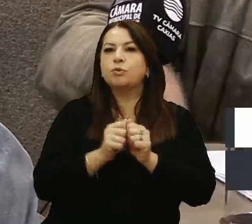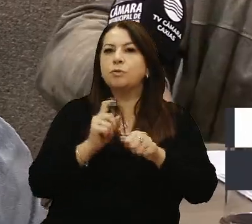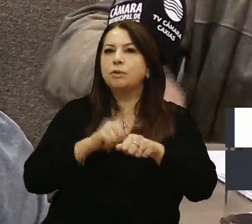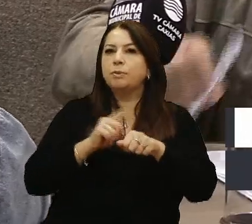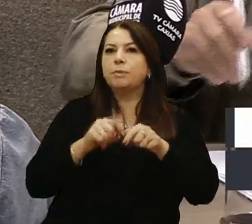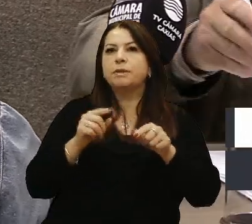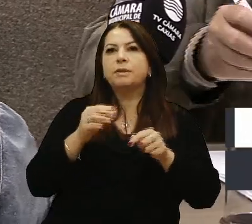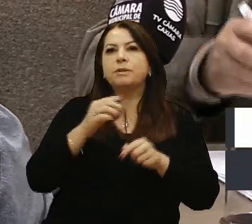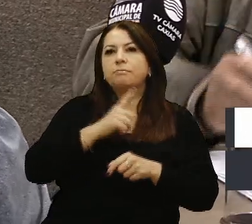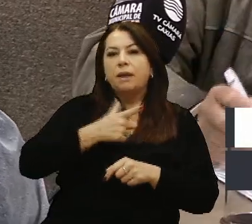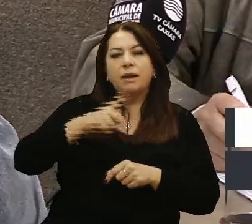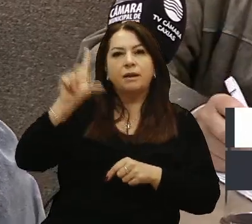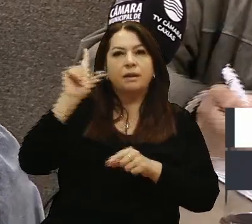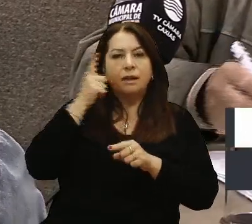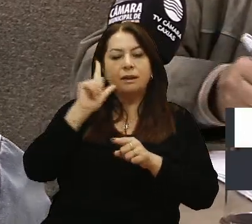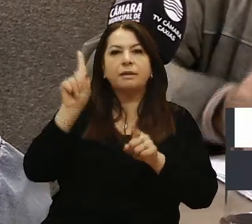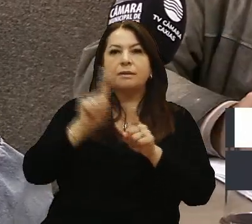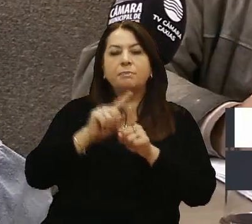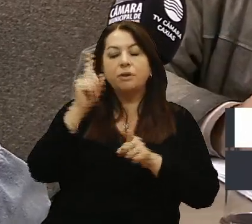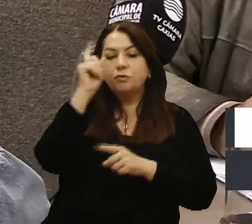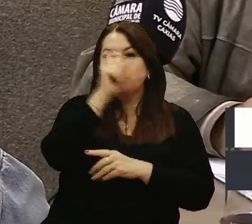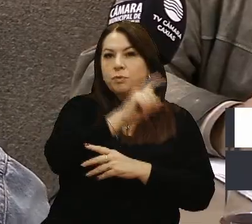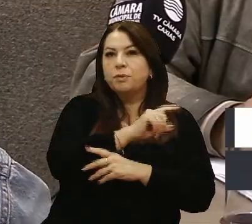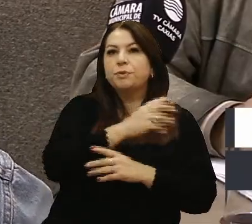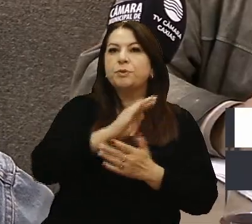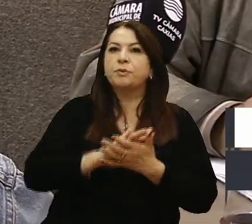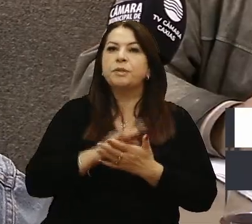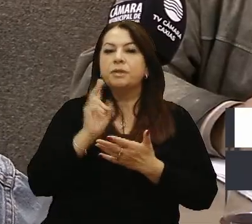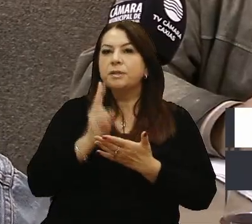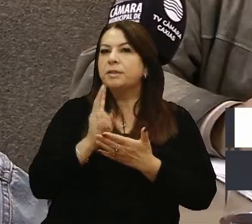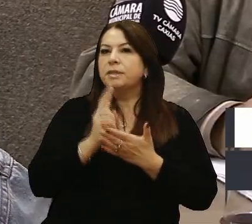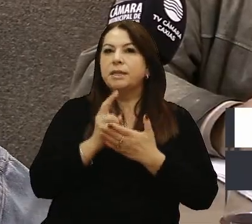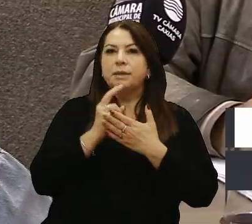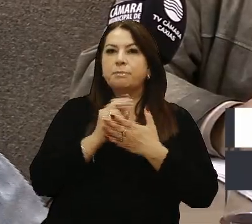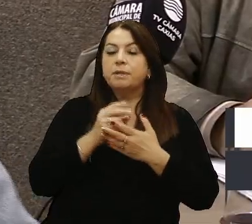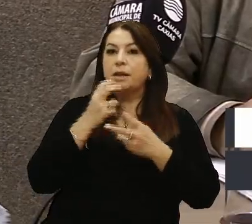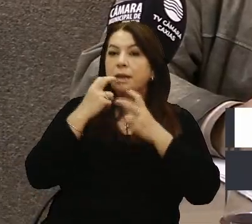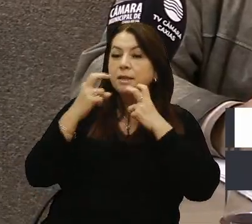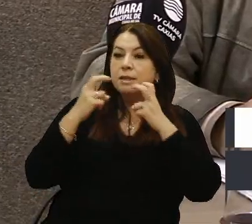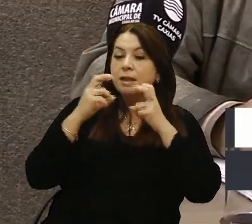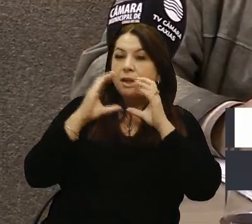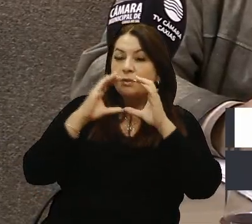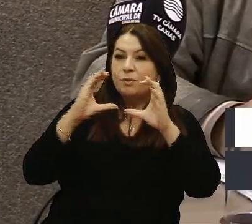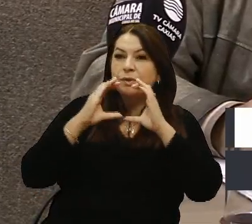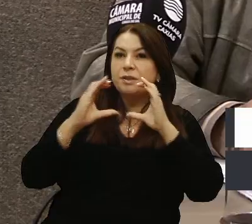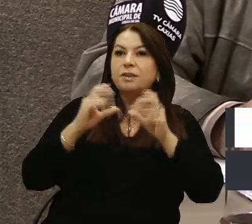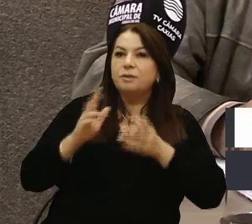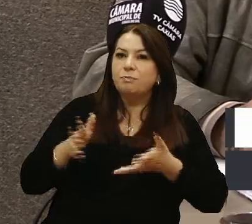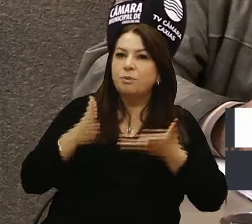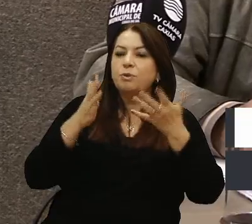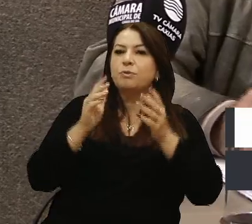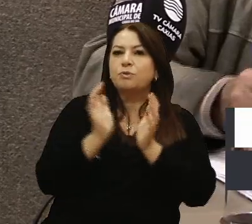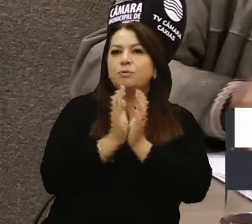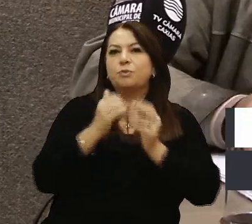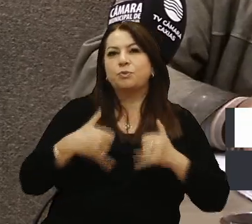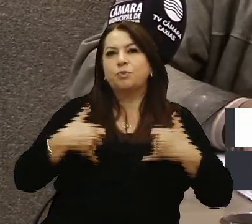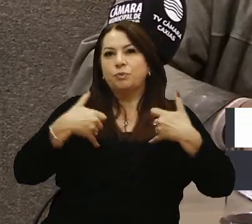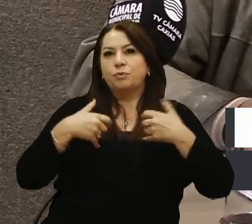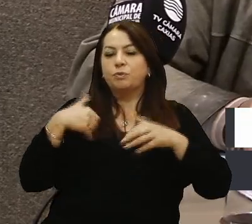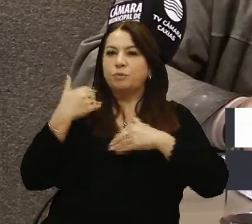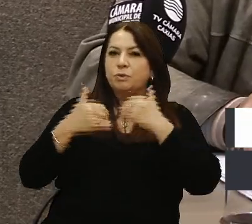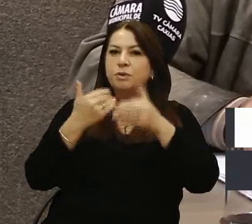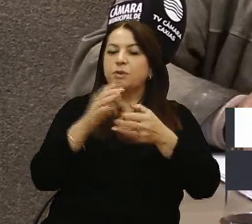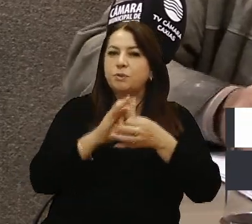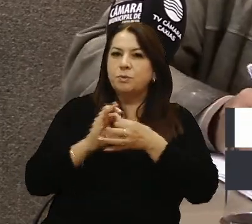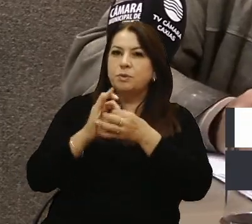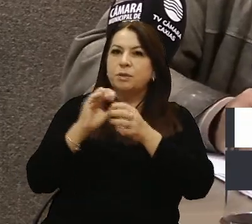de glória e também nas dificuldades, sempre cantando mais alto e empurrando o time com orgulho. Sua trajetória é feita de